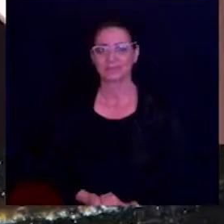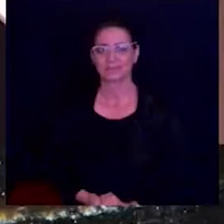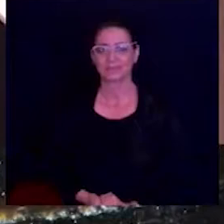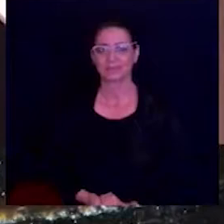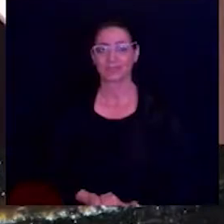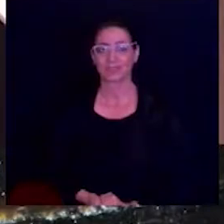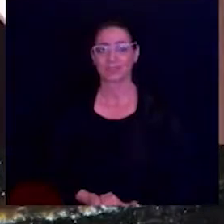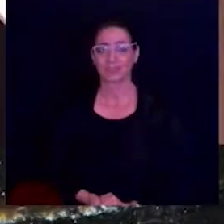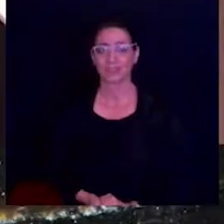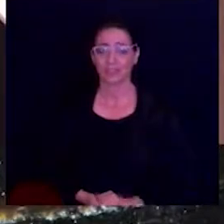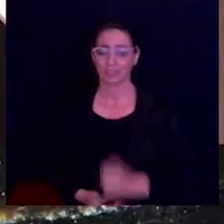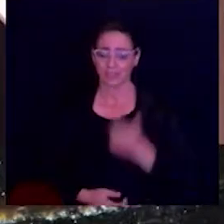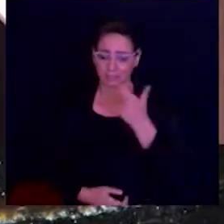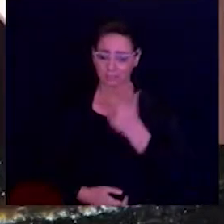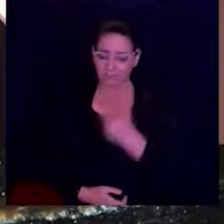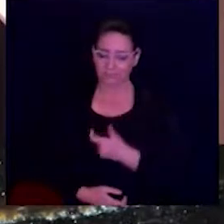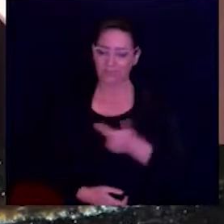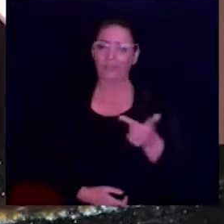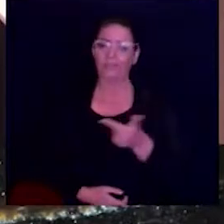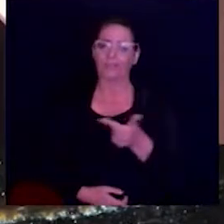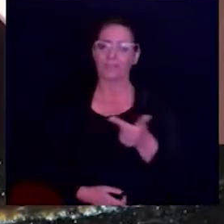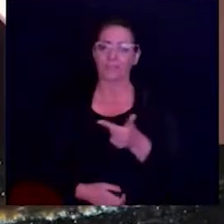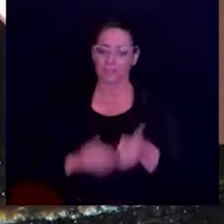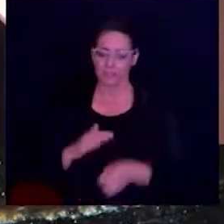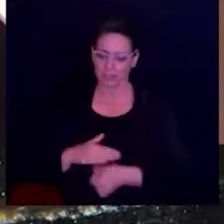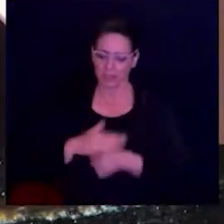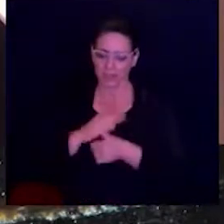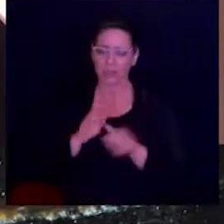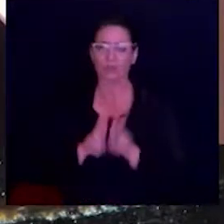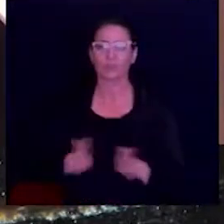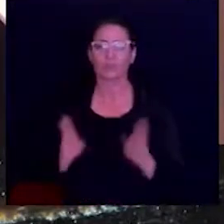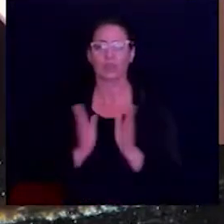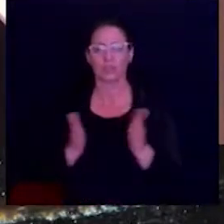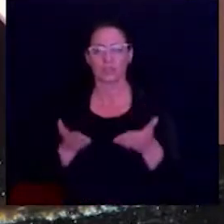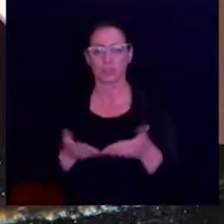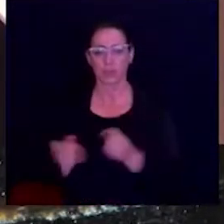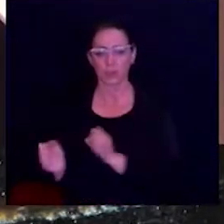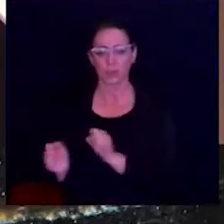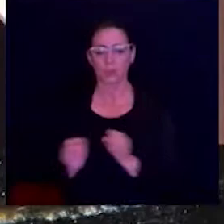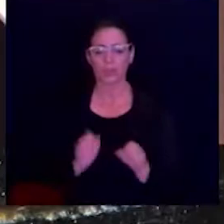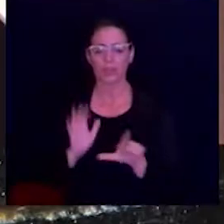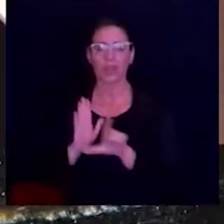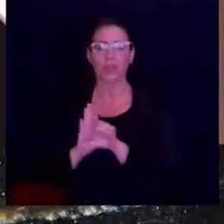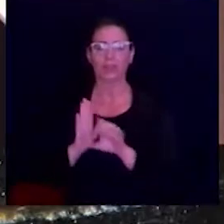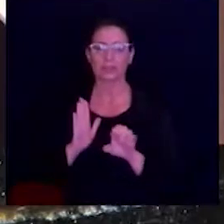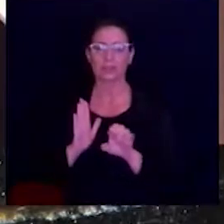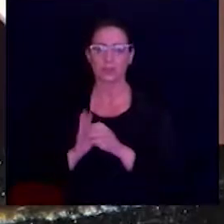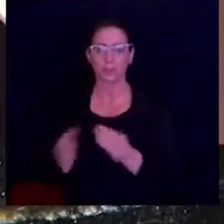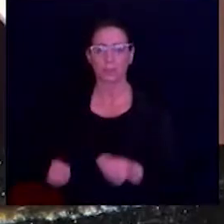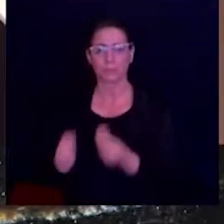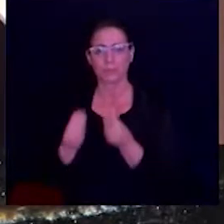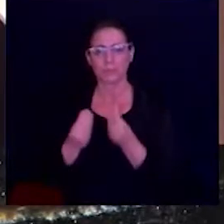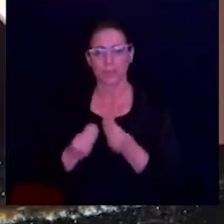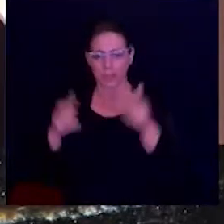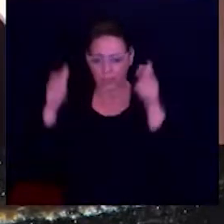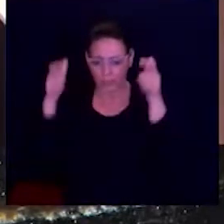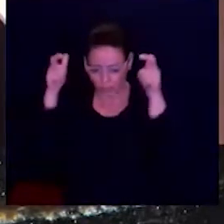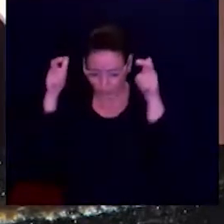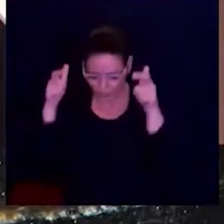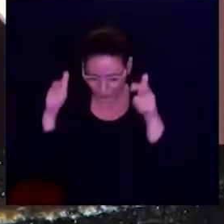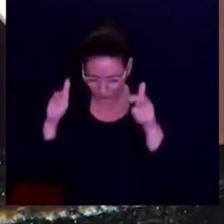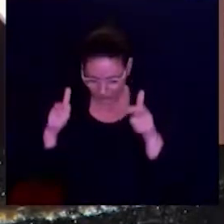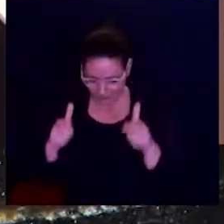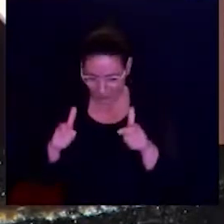Na qualidade de vice-reitor da Universidade La Salle e pelos poderes que a lei e o estatuto me outorgam, confiro-lhes o